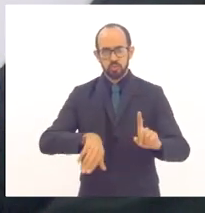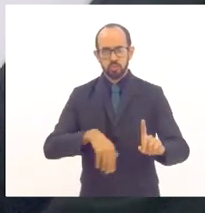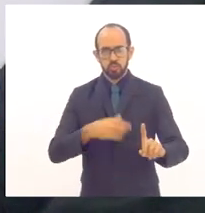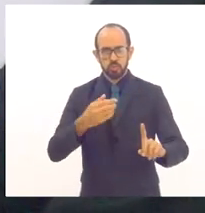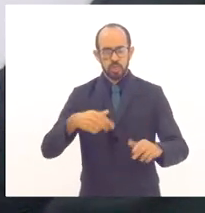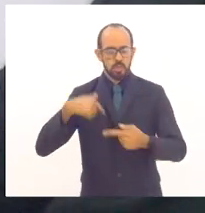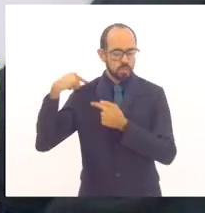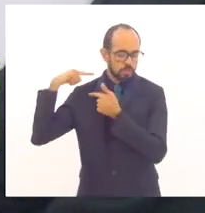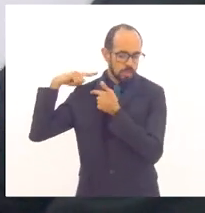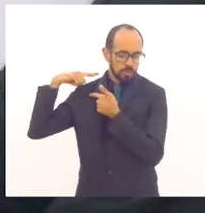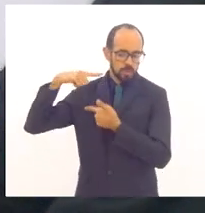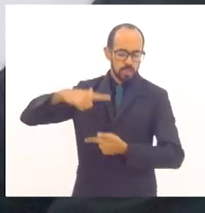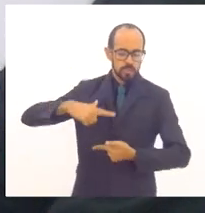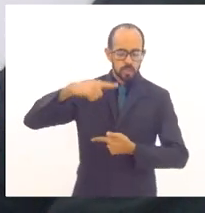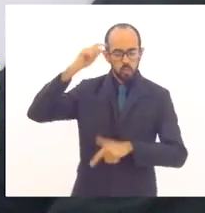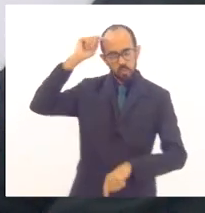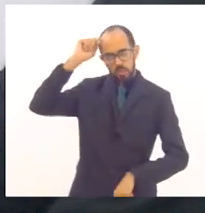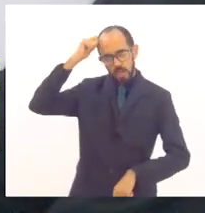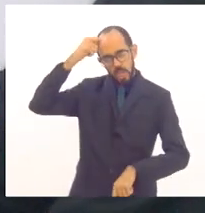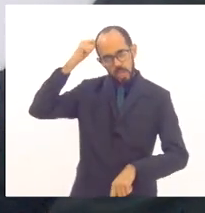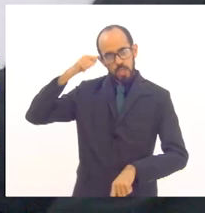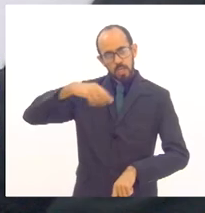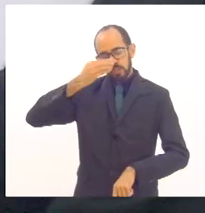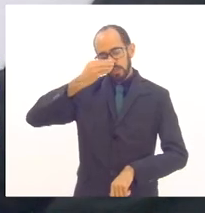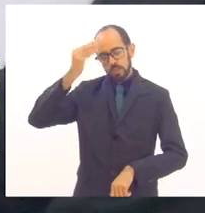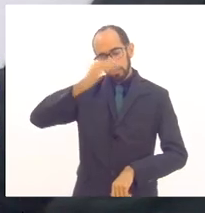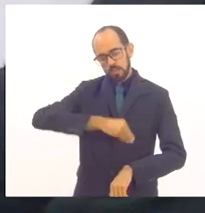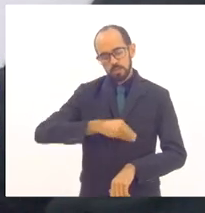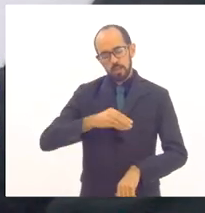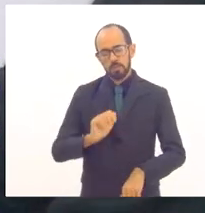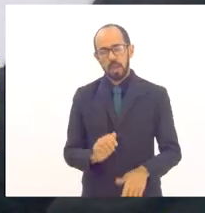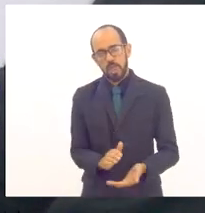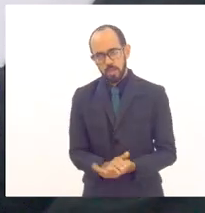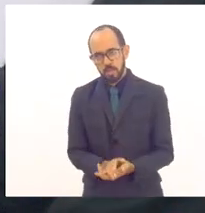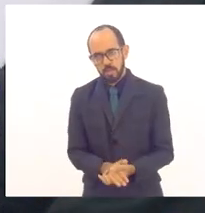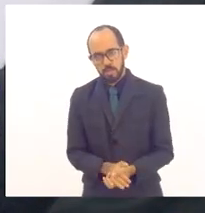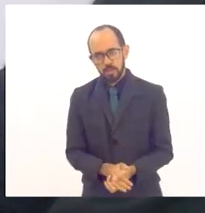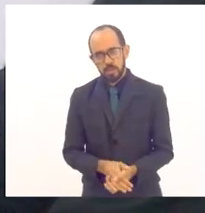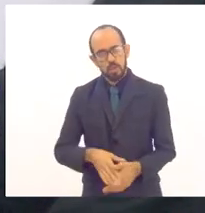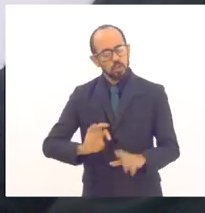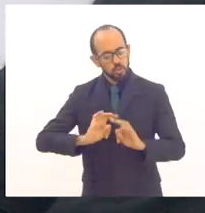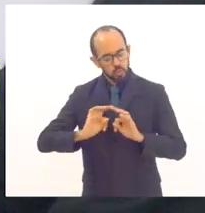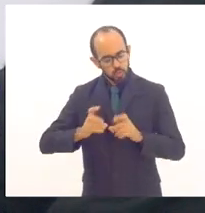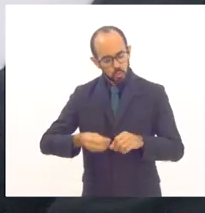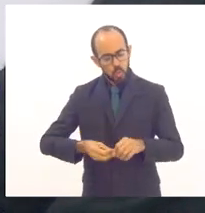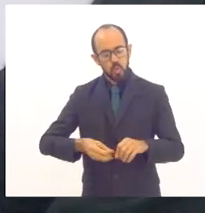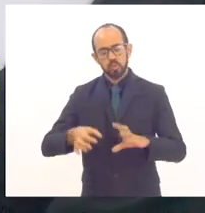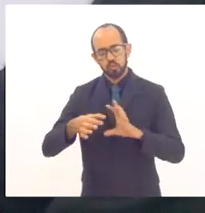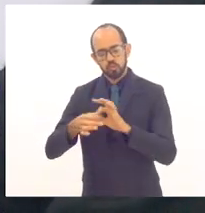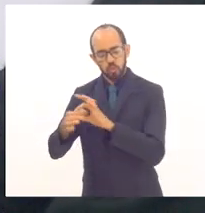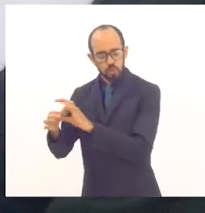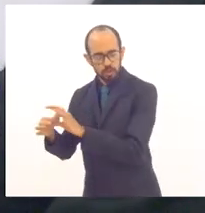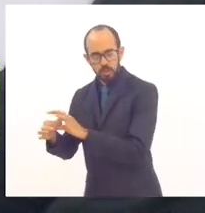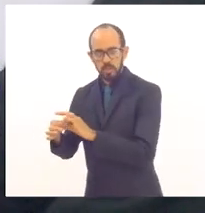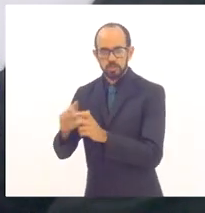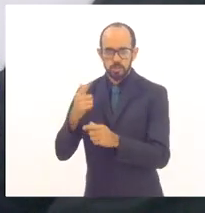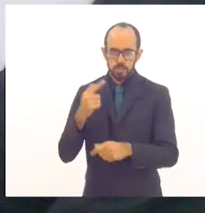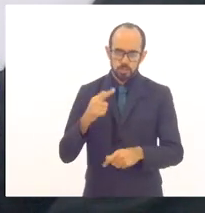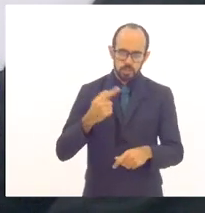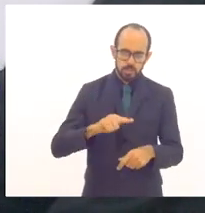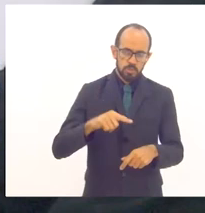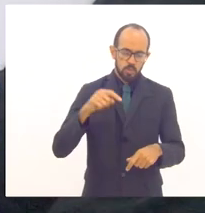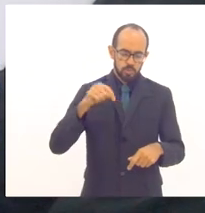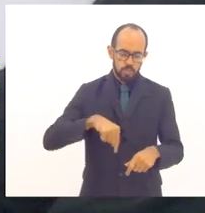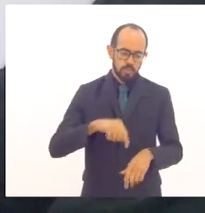preta, que vem sendo negligenciada em todas as dimensões da gestão